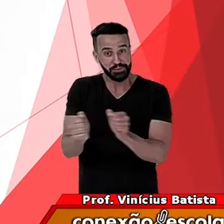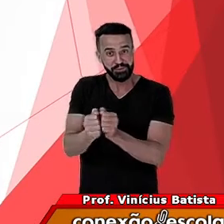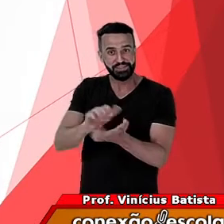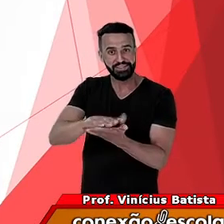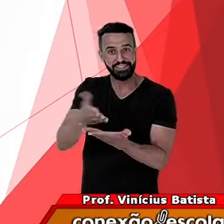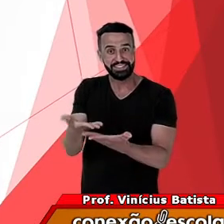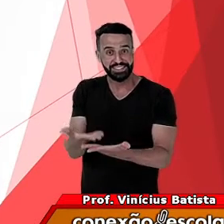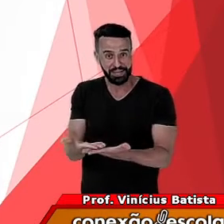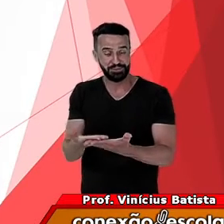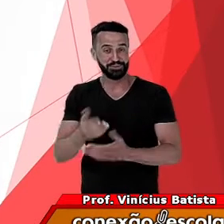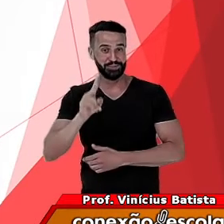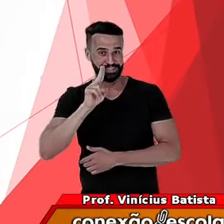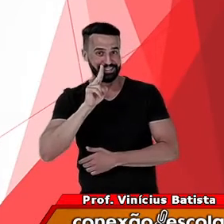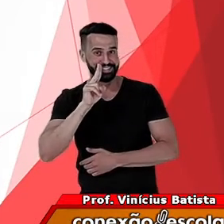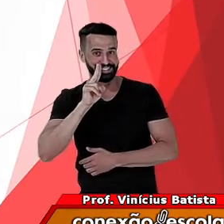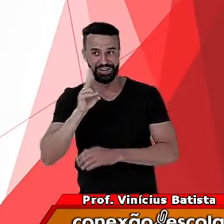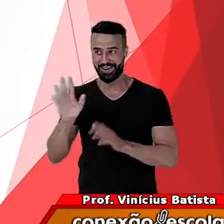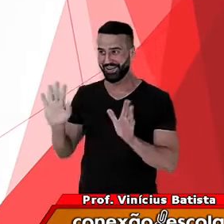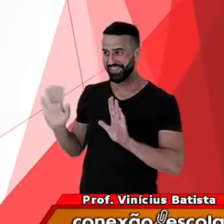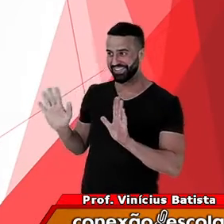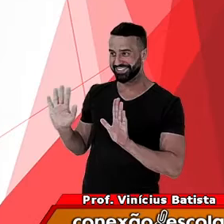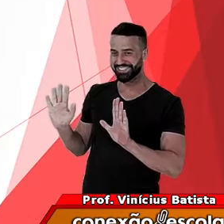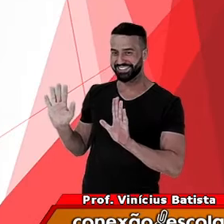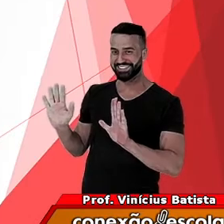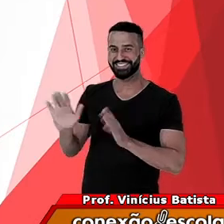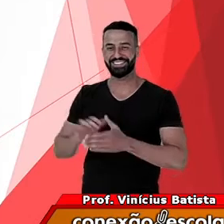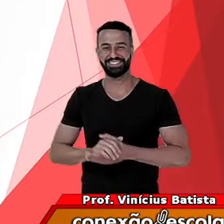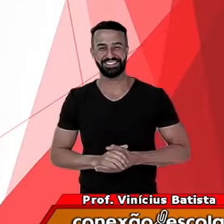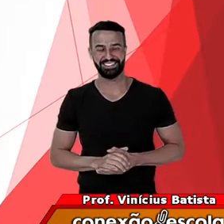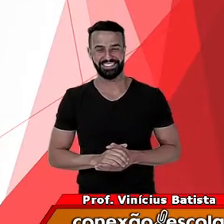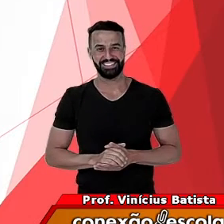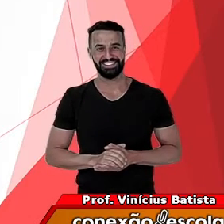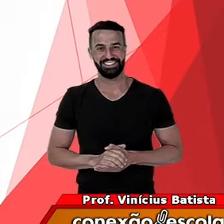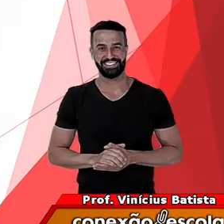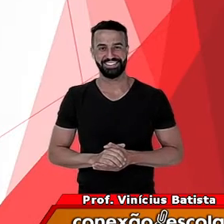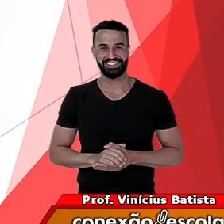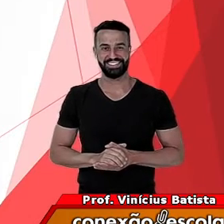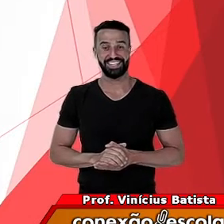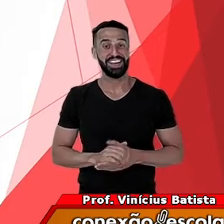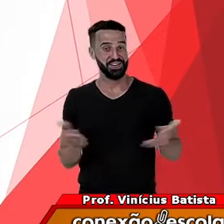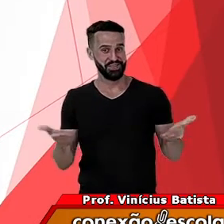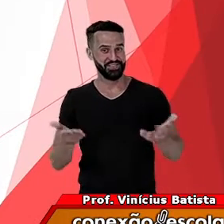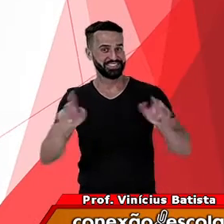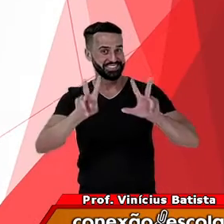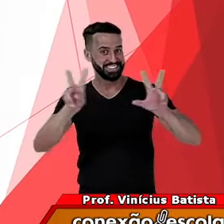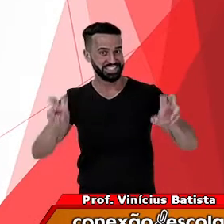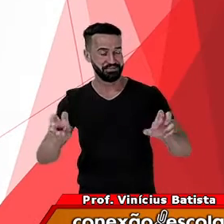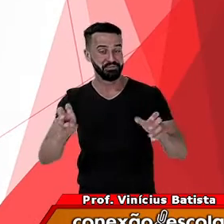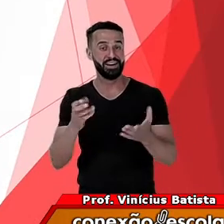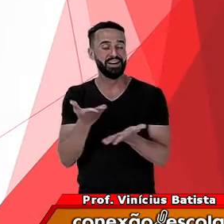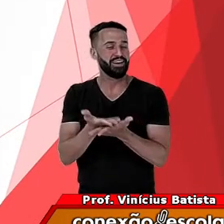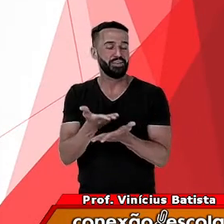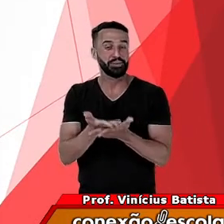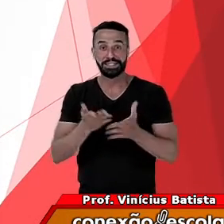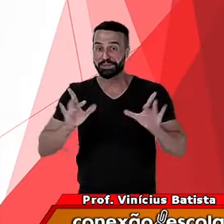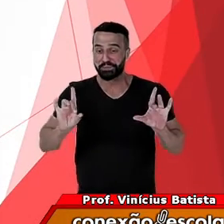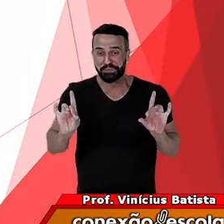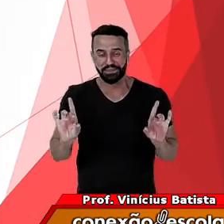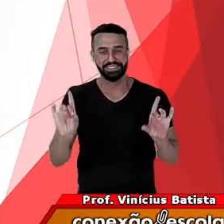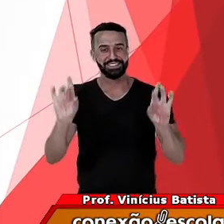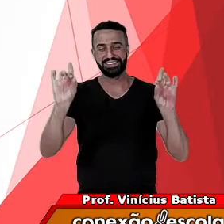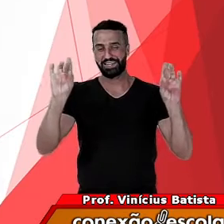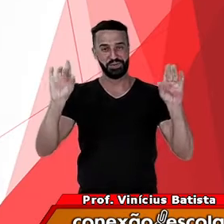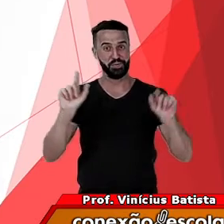intérprete Vinícius. Olá, Vinícius, tudo bem? Hoje o tema da nossa aula é muito especial. Nós vamos